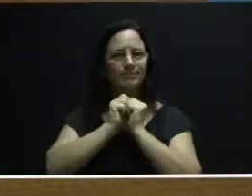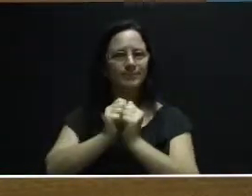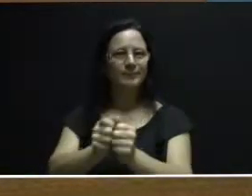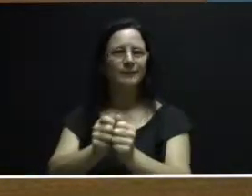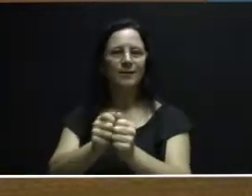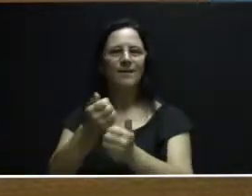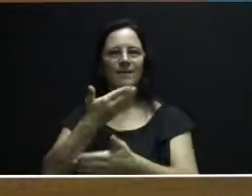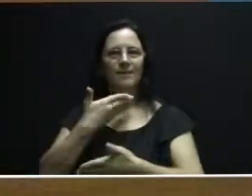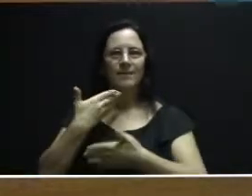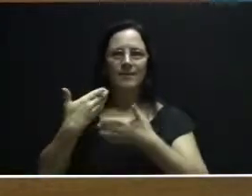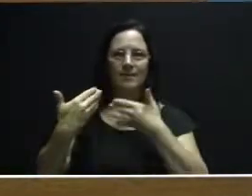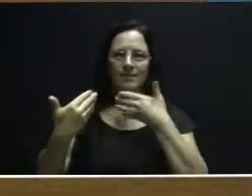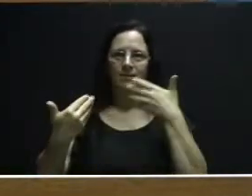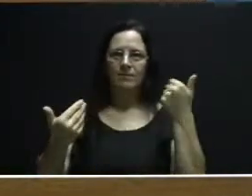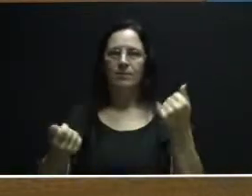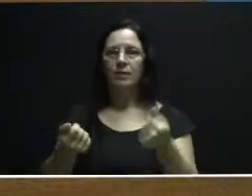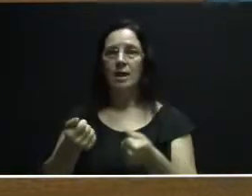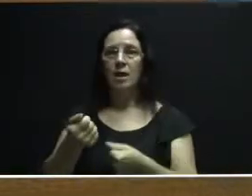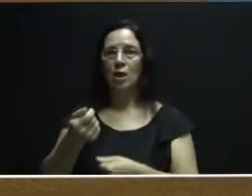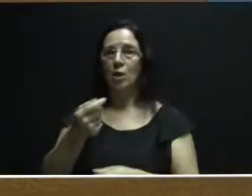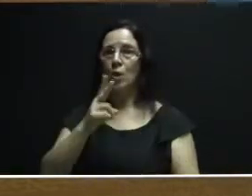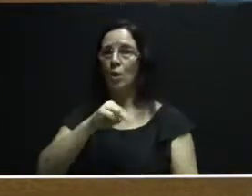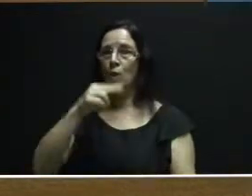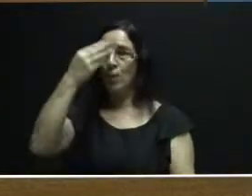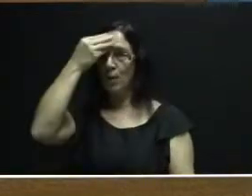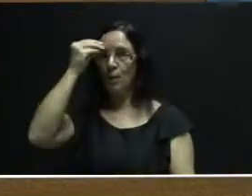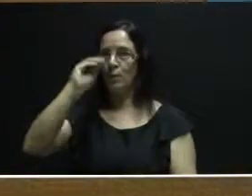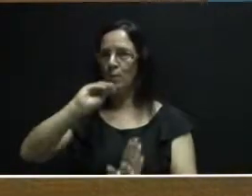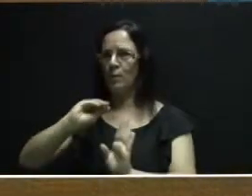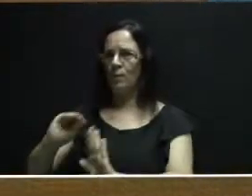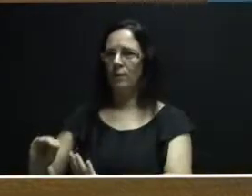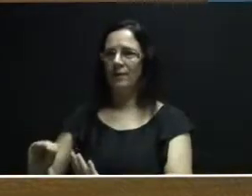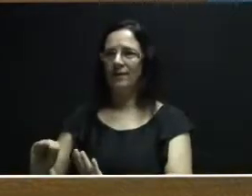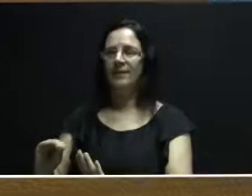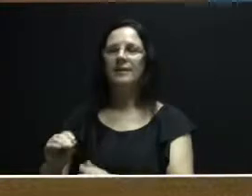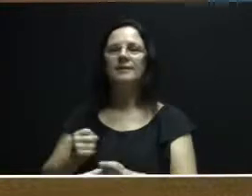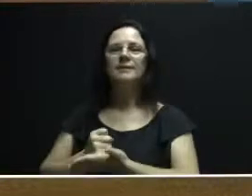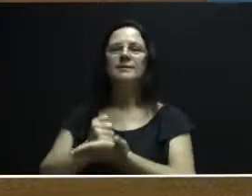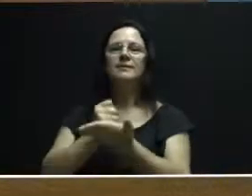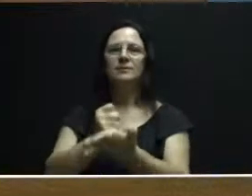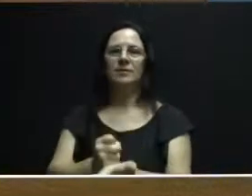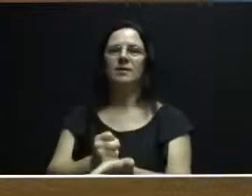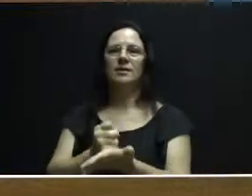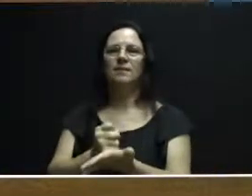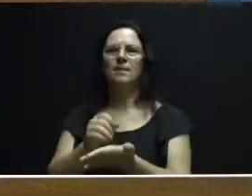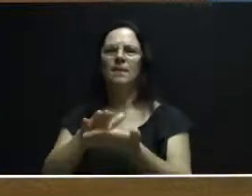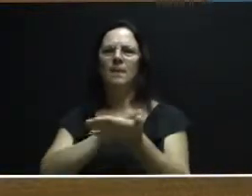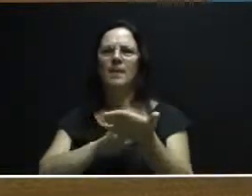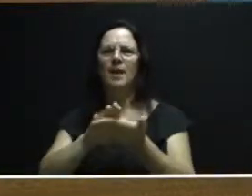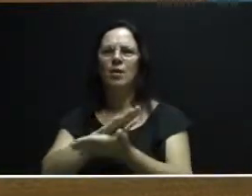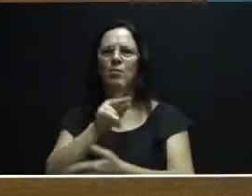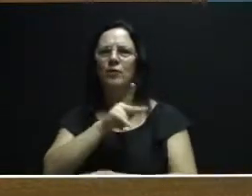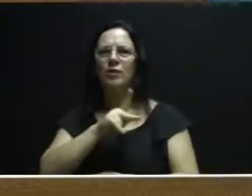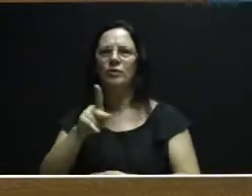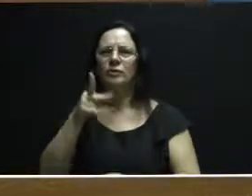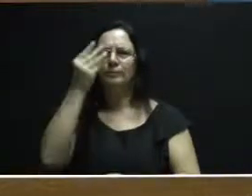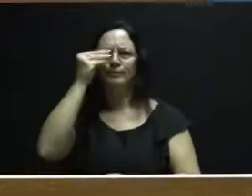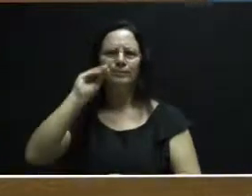fica melhor. Então, não desiste não, hein, Adilson? Nós estamos aí sempre para te apoiar. E nenhum professor desista,